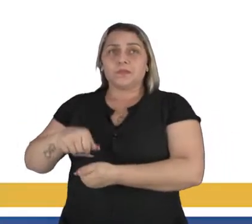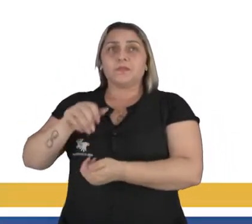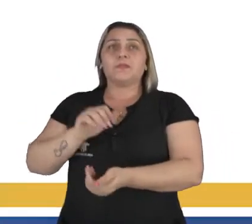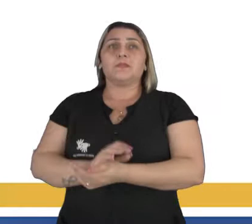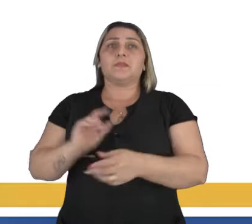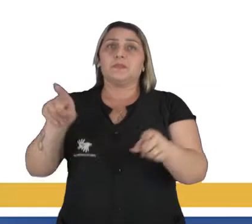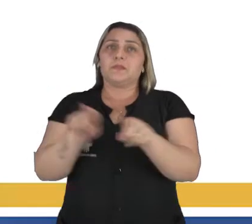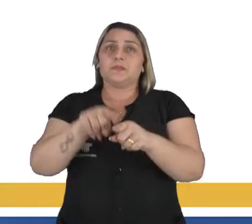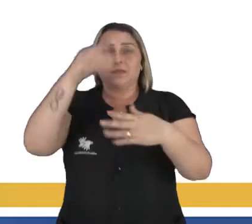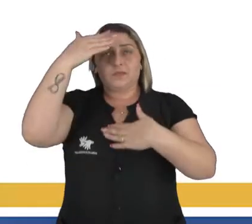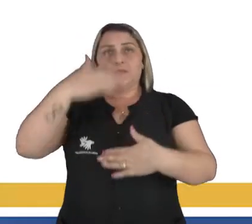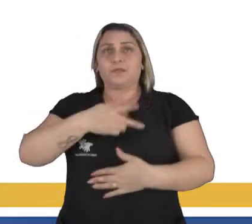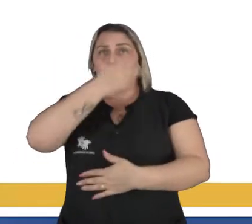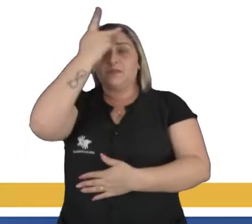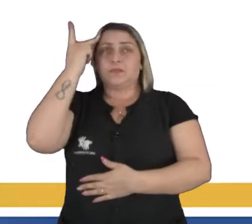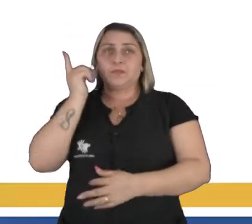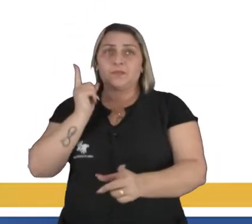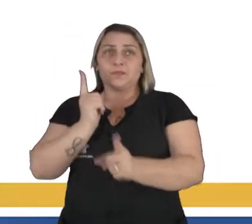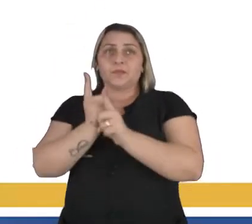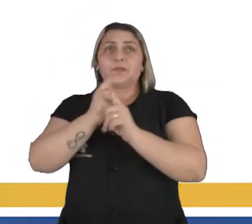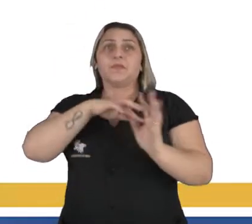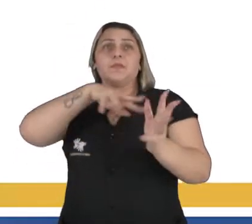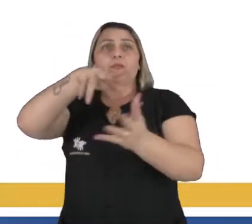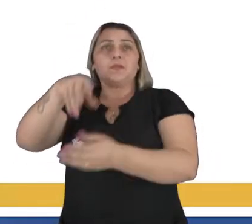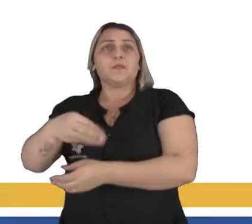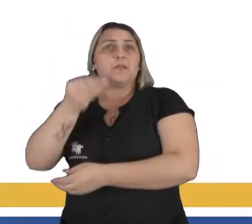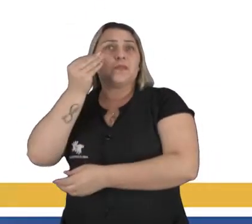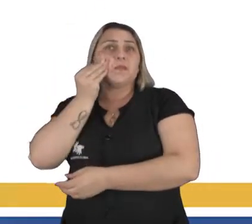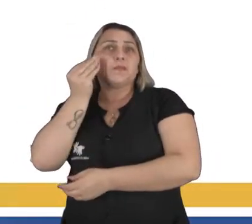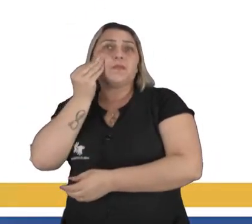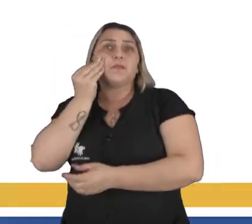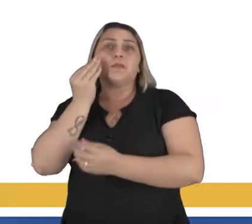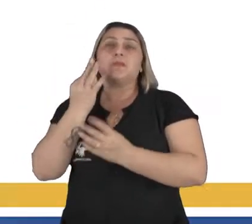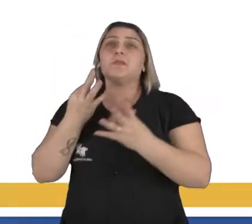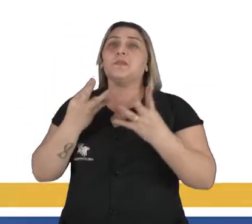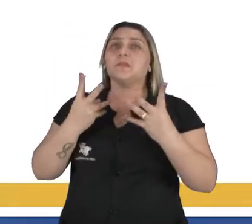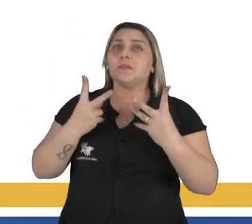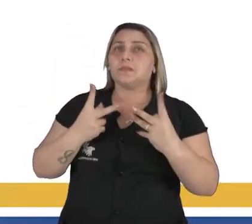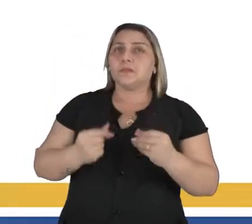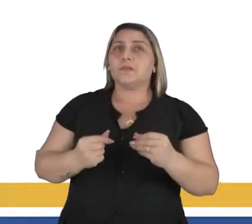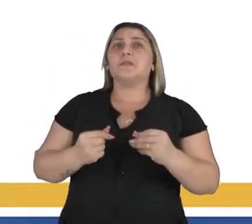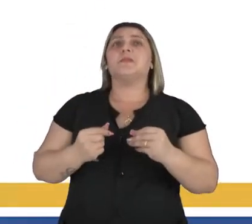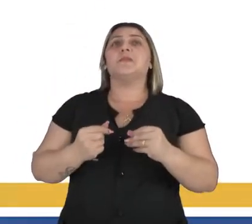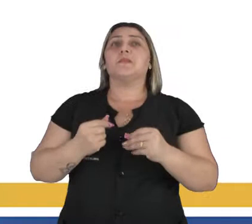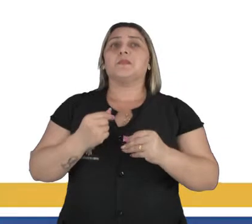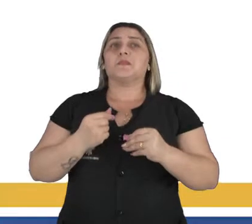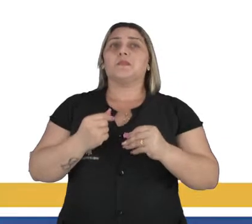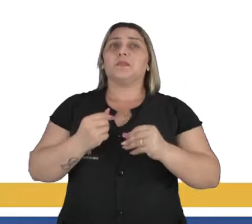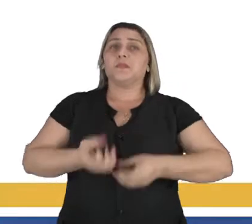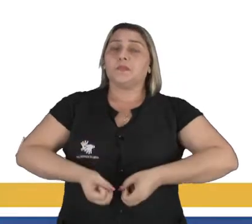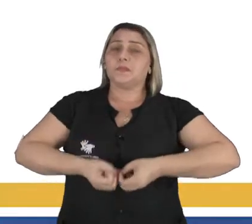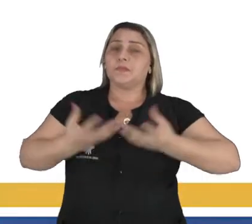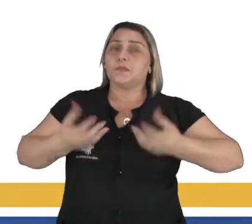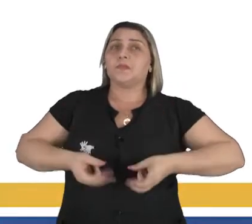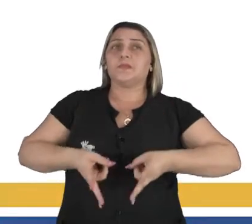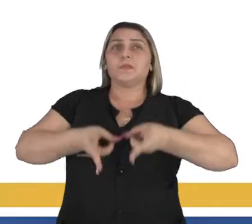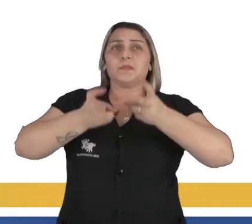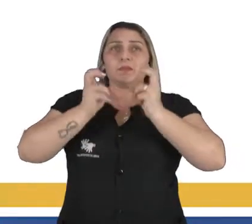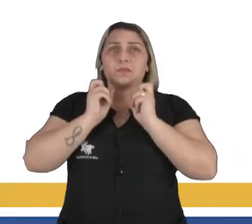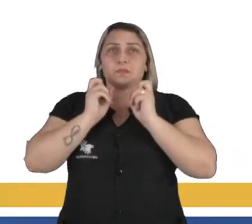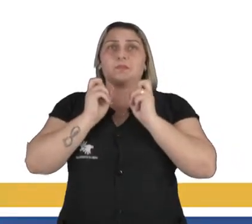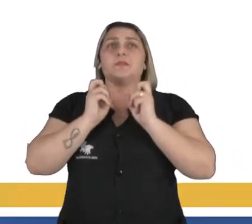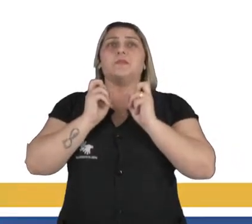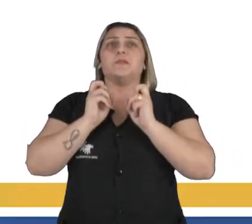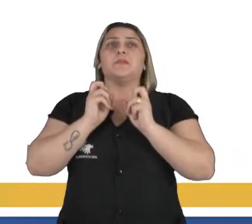é através do corpo que as pessoas vão descobrir o mundo experimentar Sensações e situações